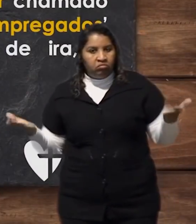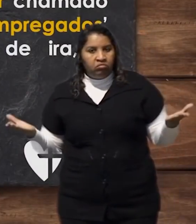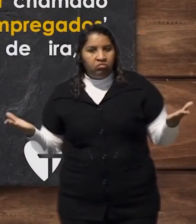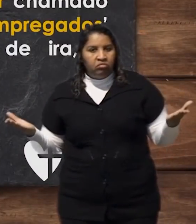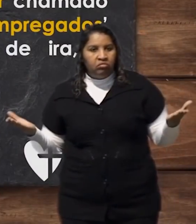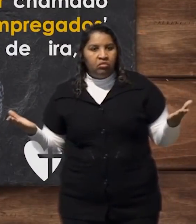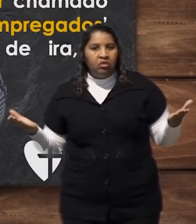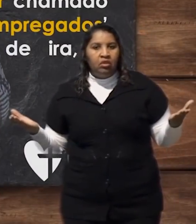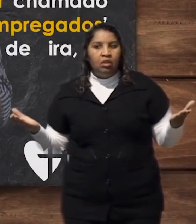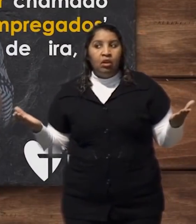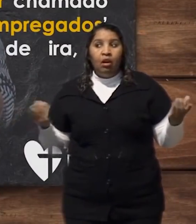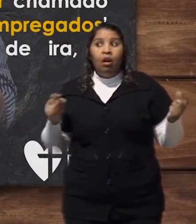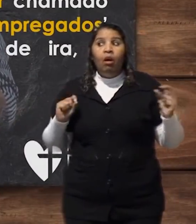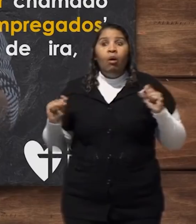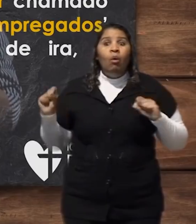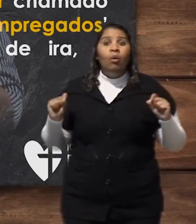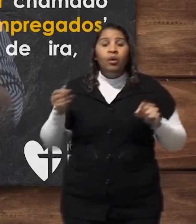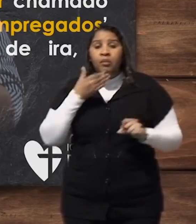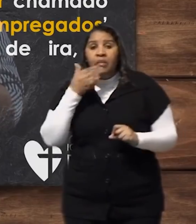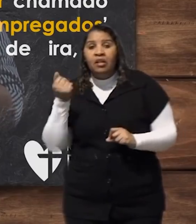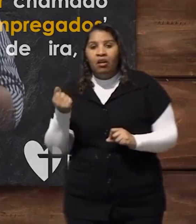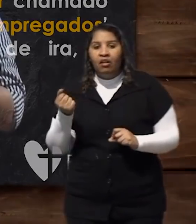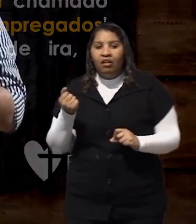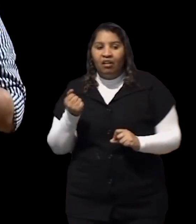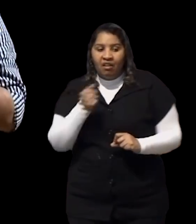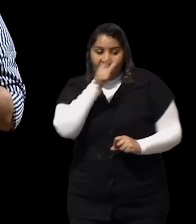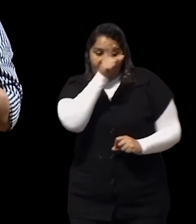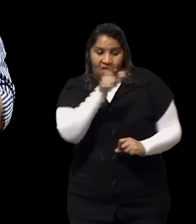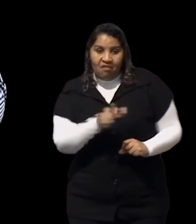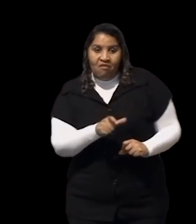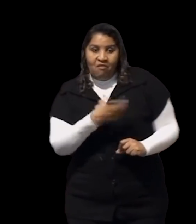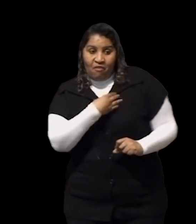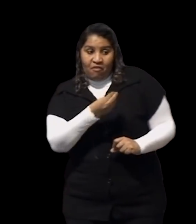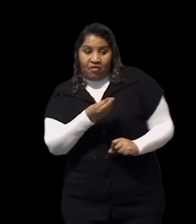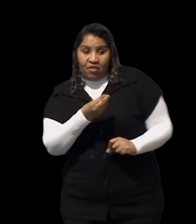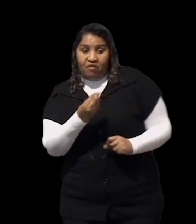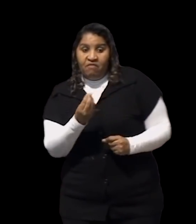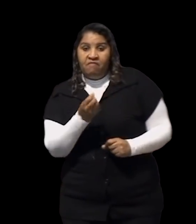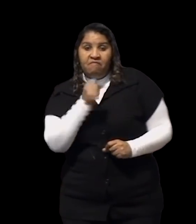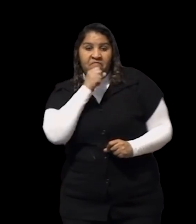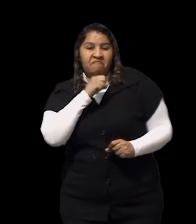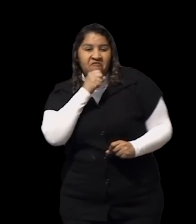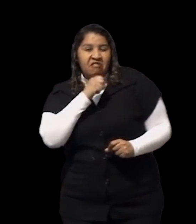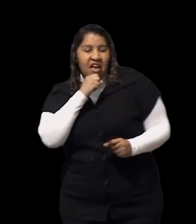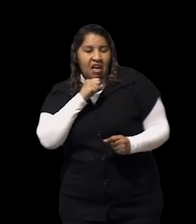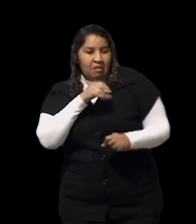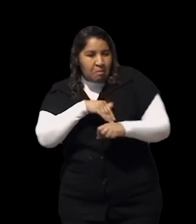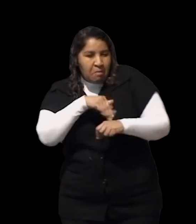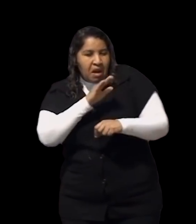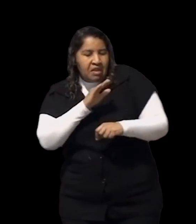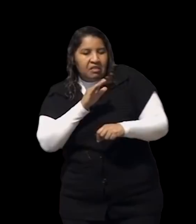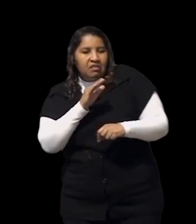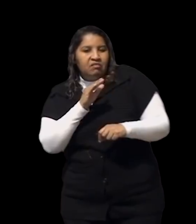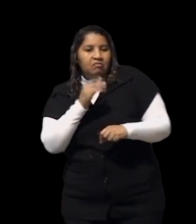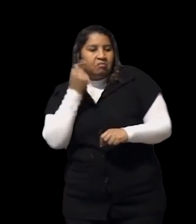seu pai não sou mais digo não ser chamado seu filho tem muita gente dizendo eu não sou tigre chamado teu filho porque eu tropecei que eu